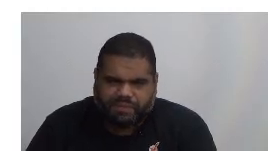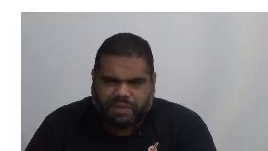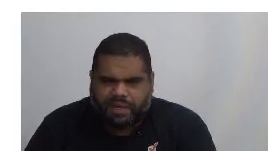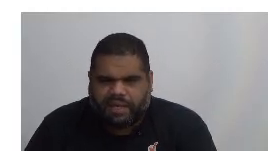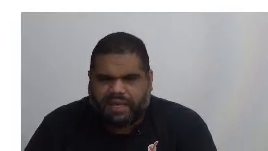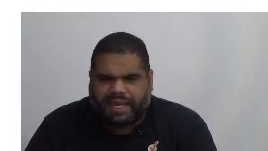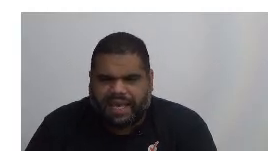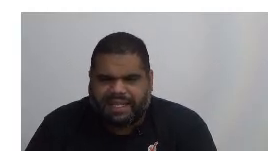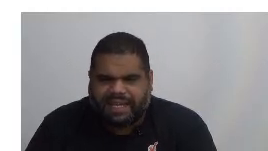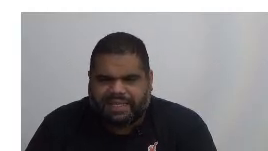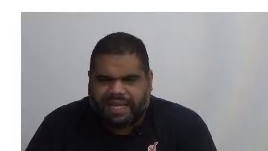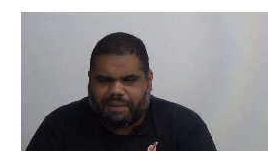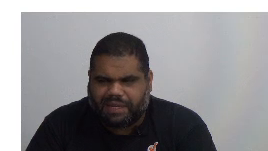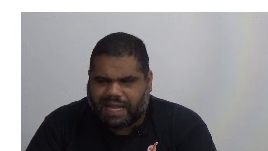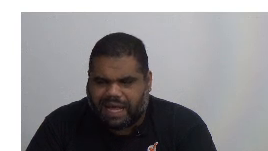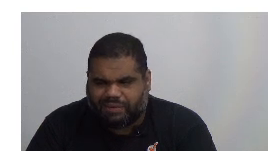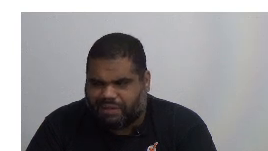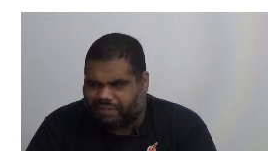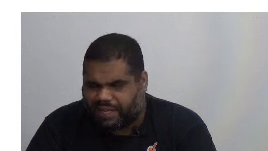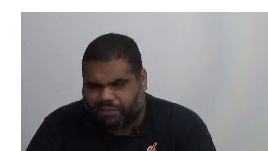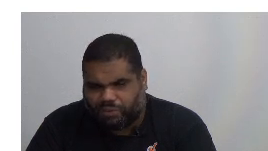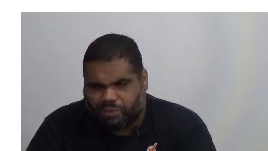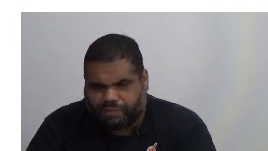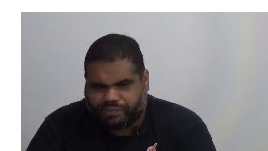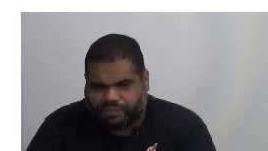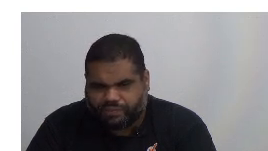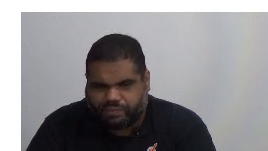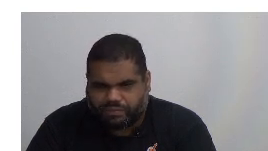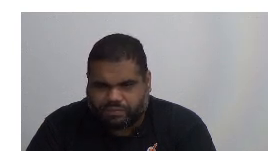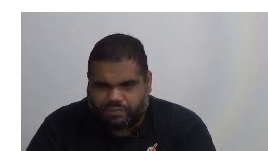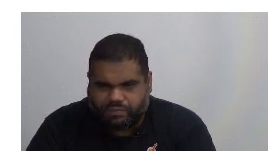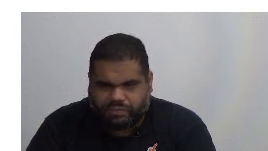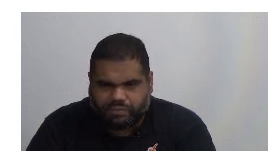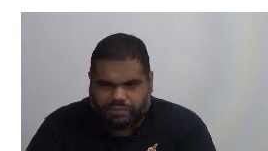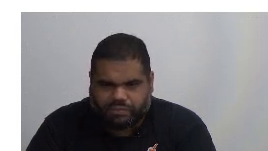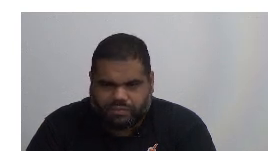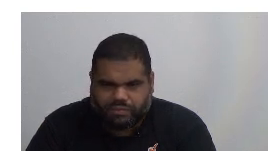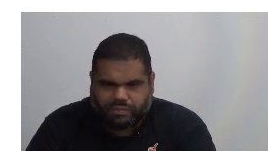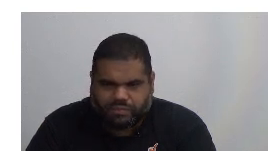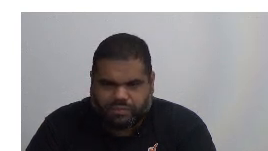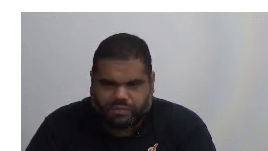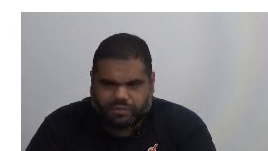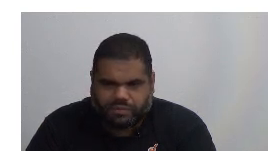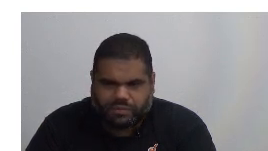quiz. Em determinado evento,